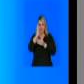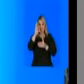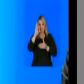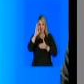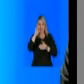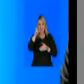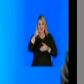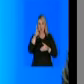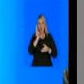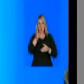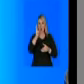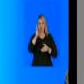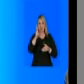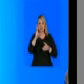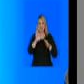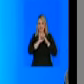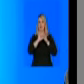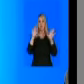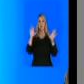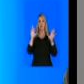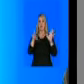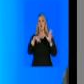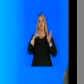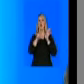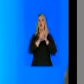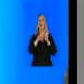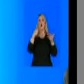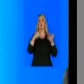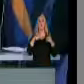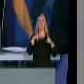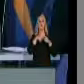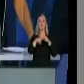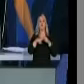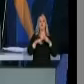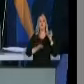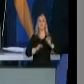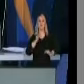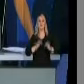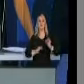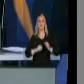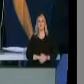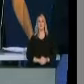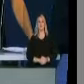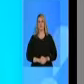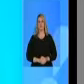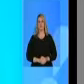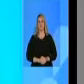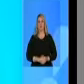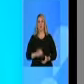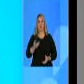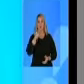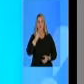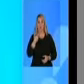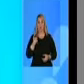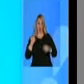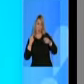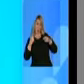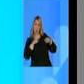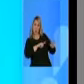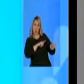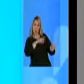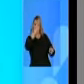serviço ou insistir na disputa judicial? 45 segundos a partir de agora para o candidato Pedro Paulo. Eu quero dizer que eu sou contra o Uber, porque eu